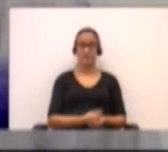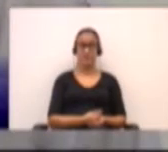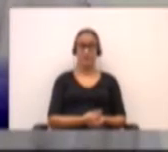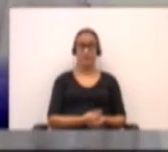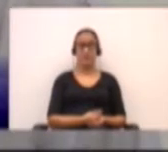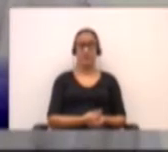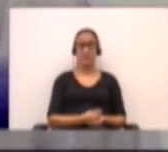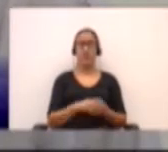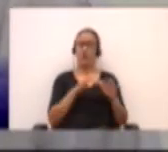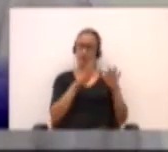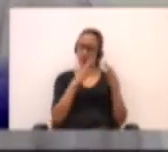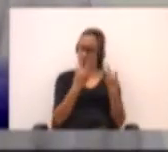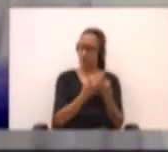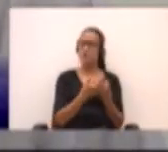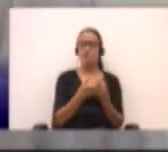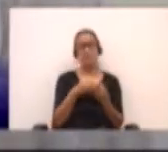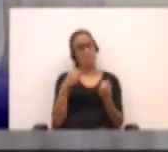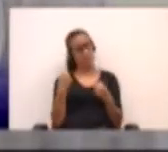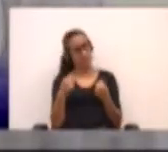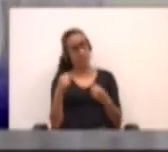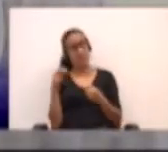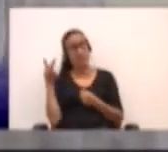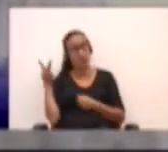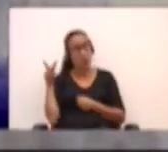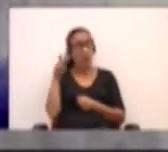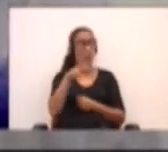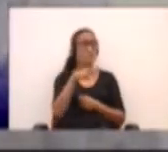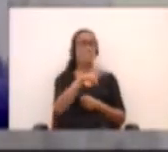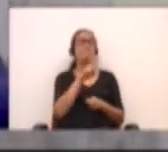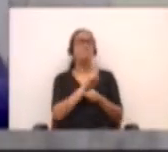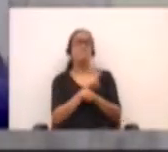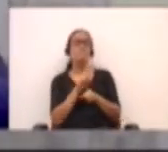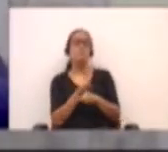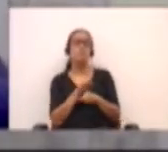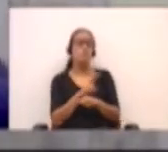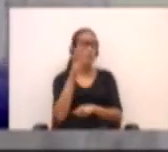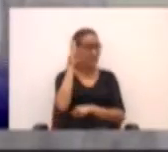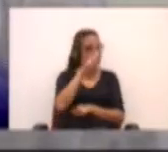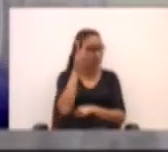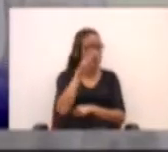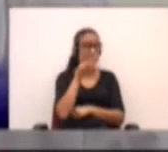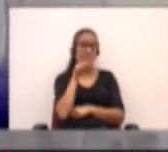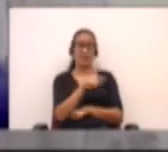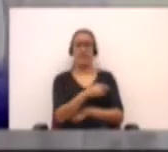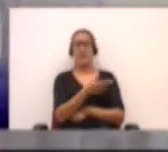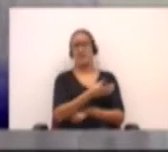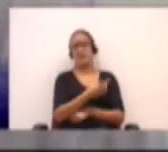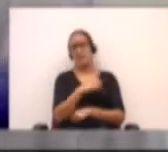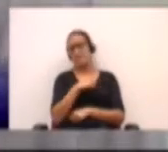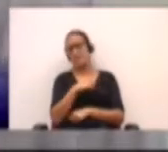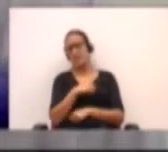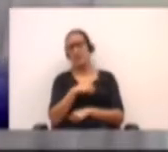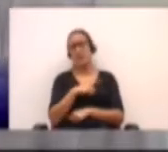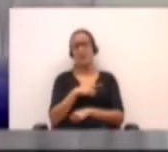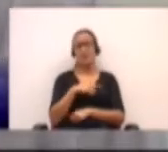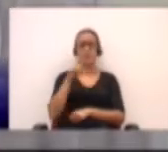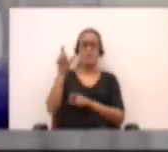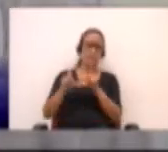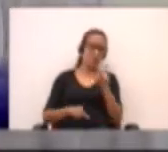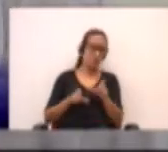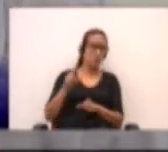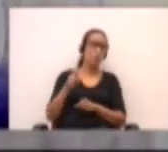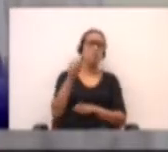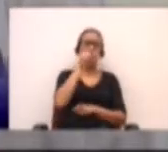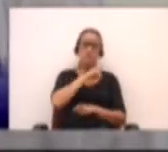famílias merecem ser olhadas com muito carinho, com muito cuidado, porque lá tem crianças, tem pessoas idosas, e não